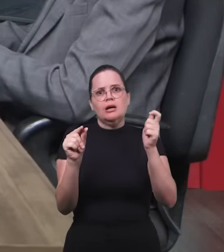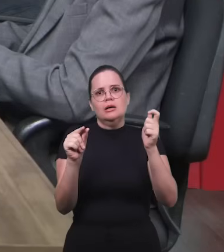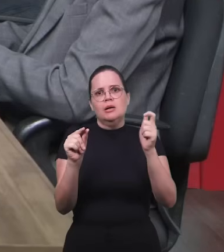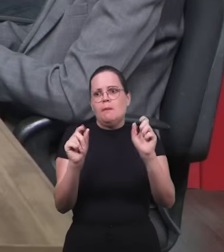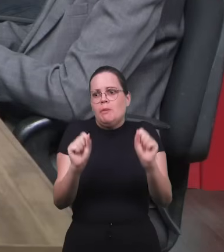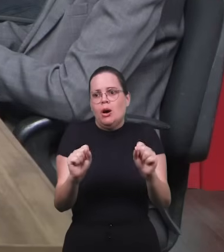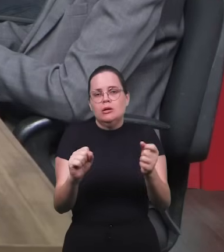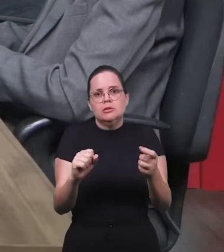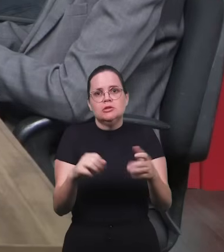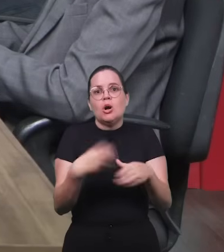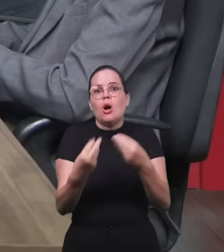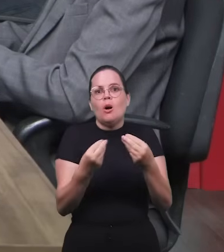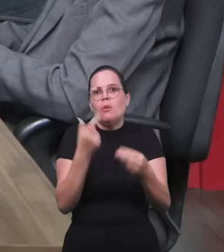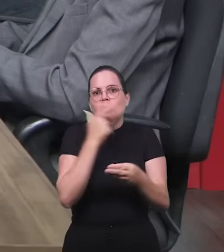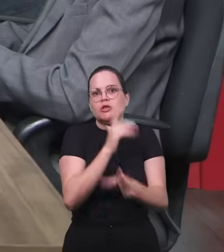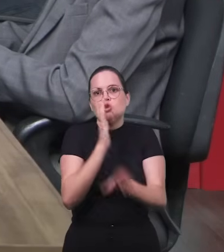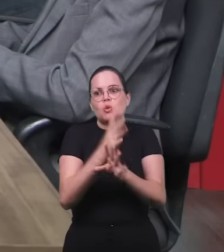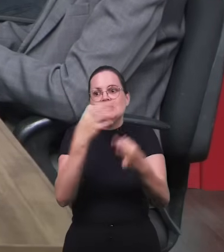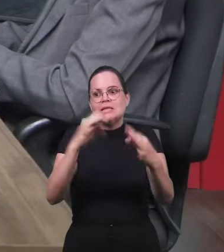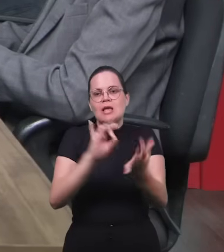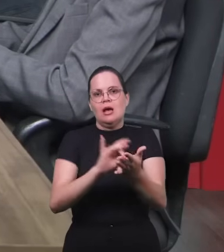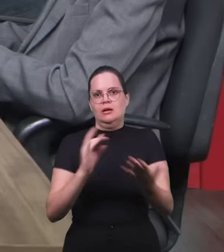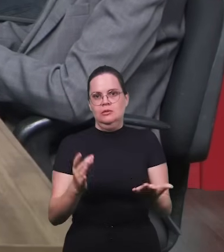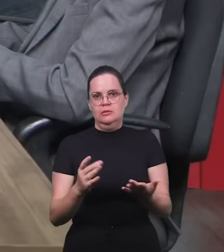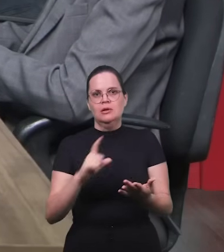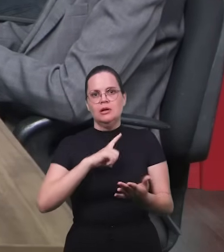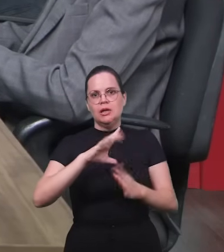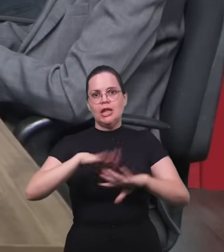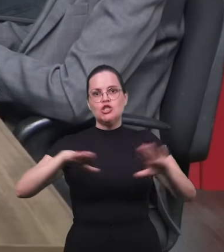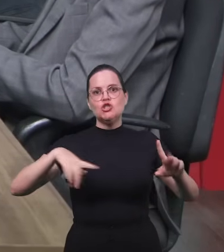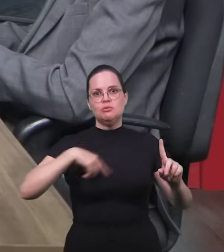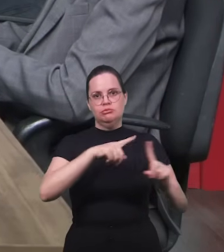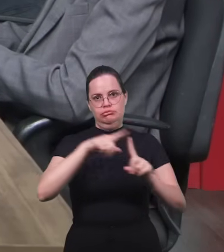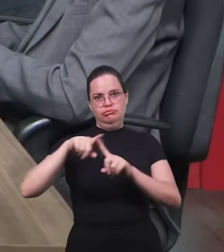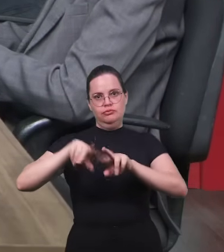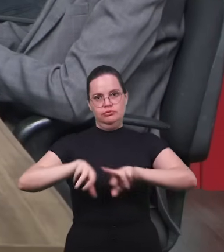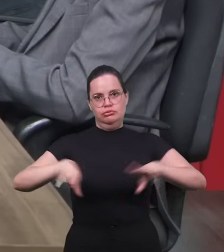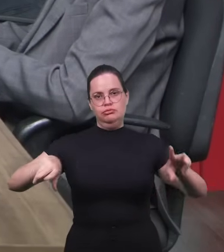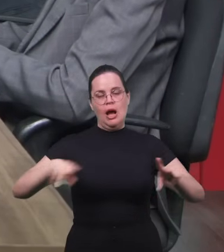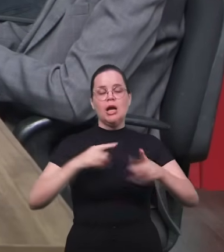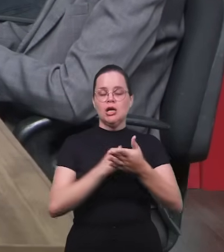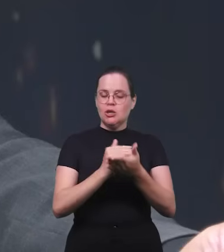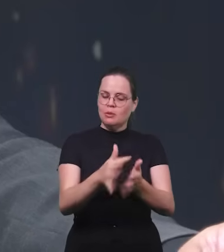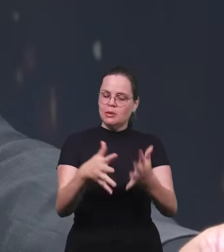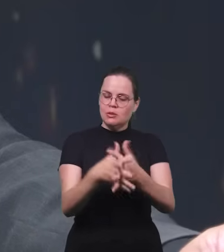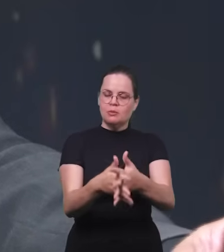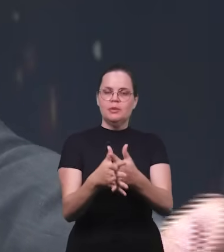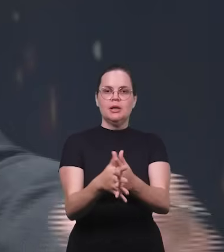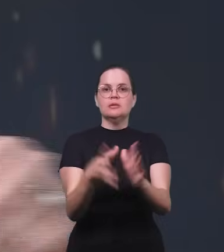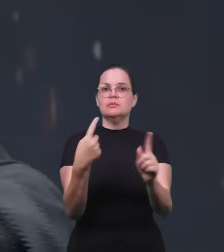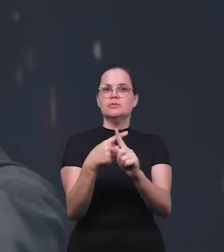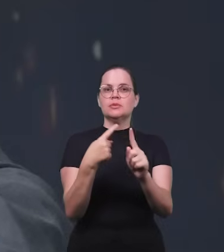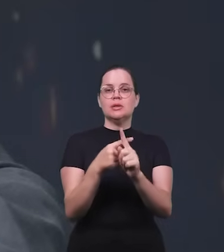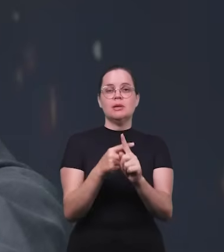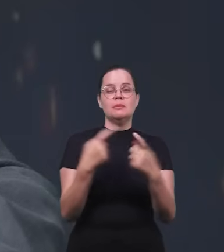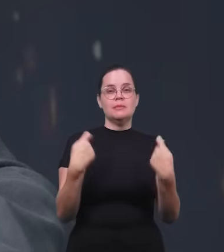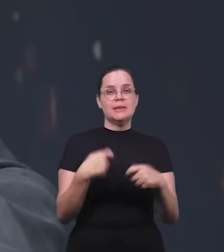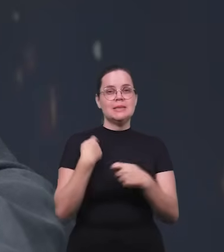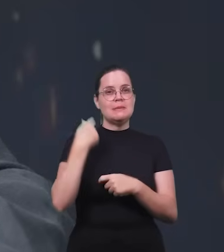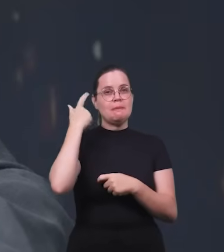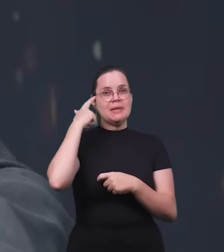Então, existem estados diferentes. Então, aí começa a complexidade, porque você começa a ter